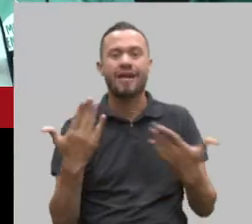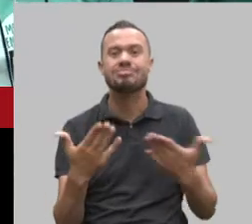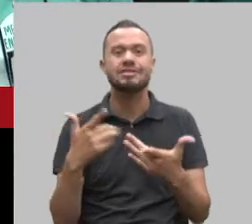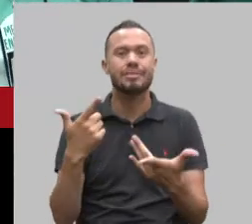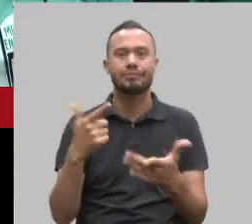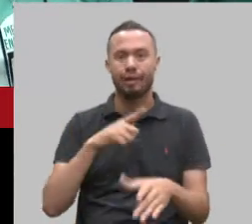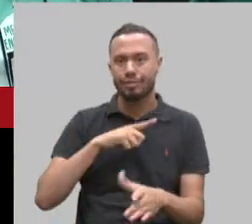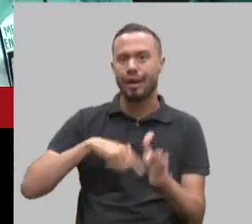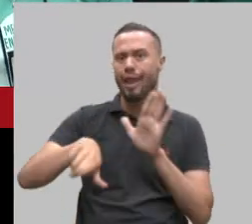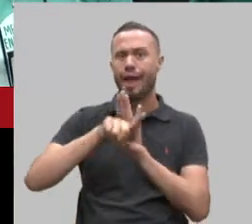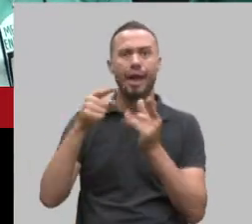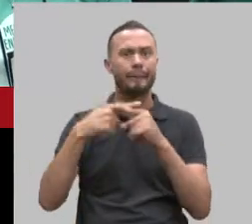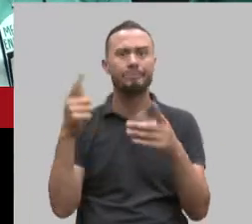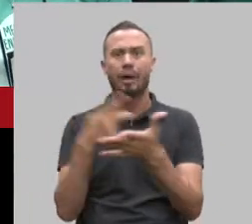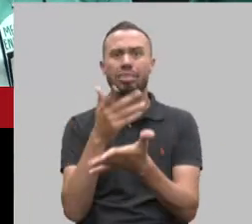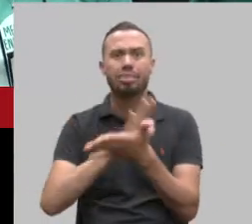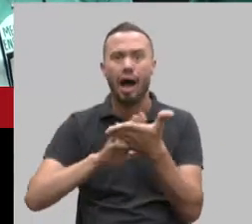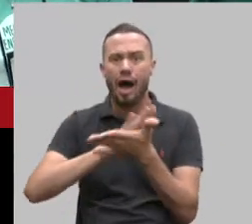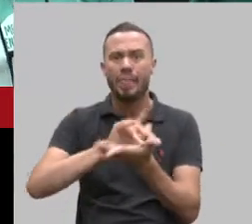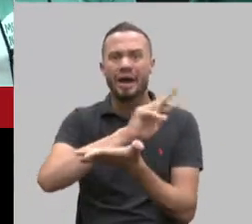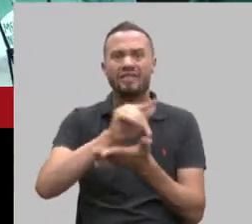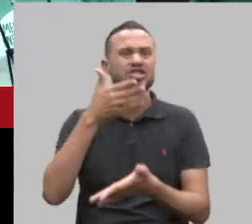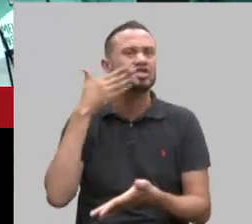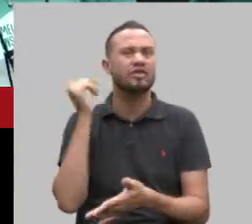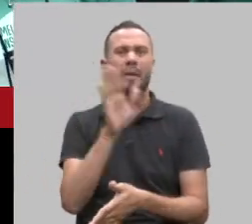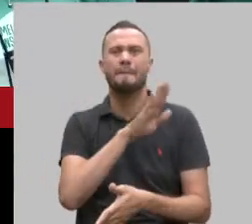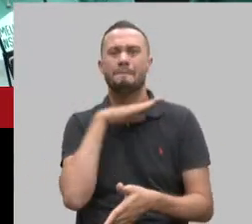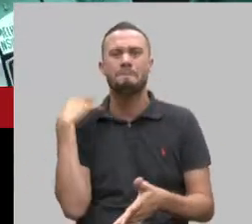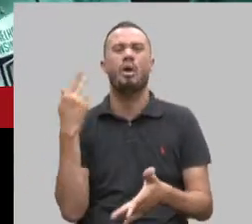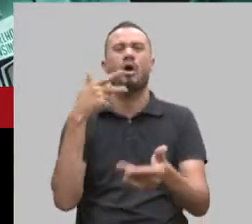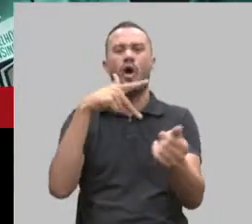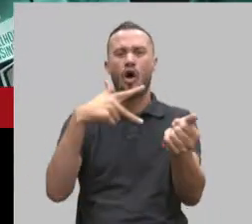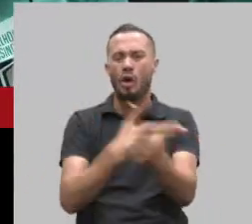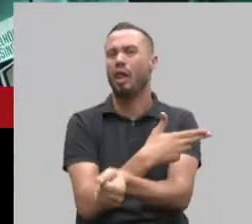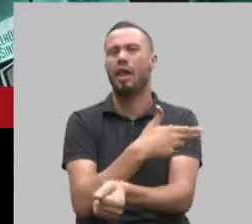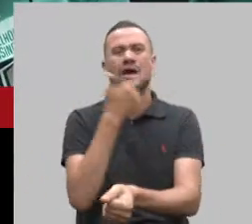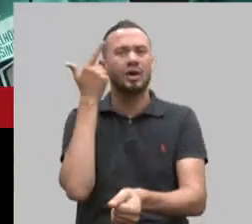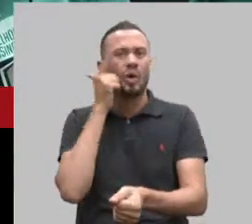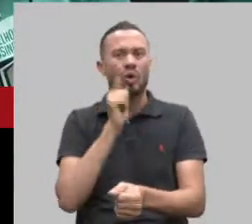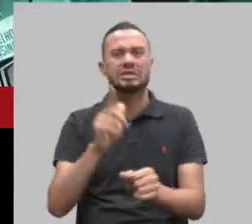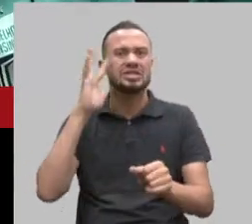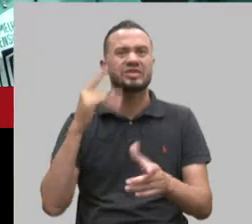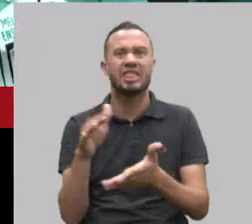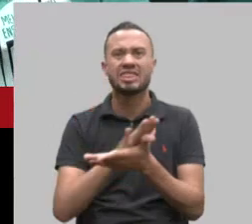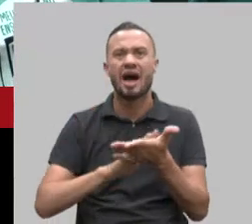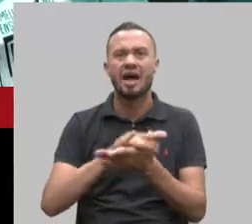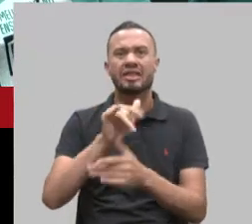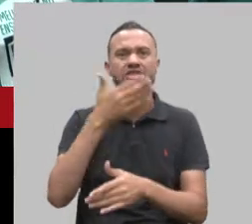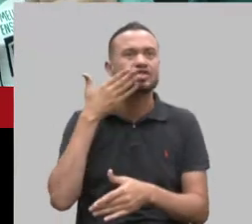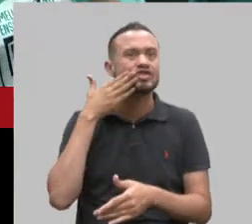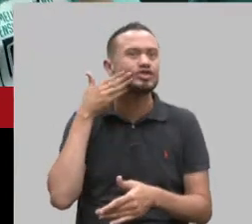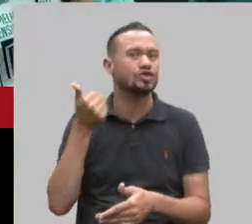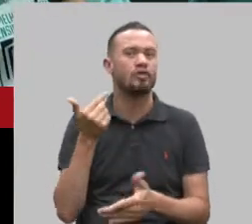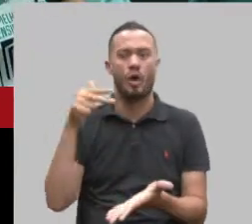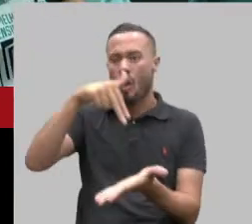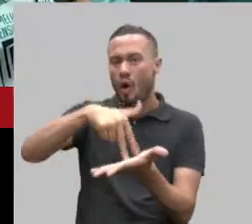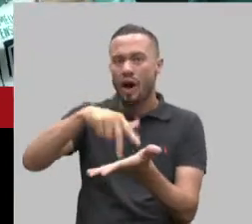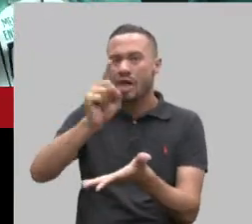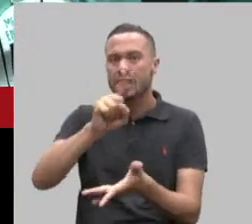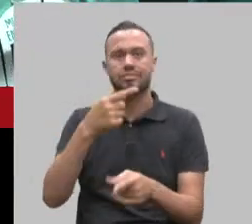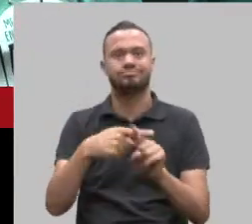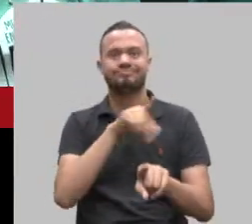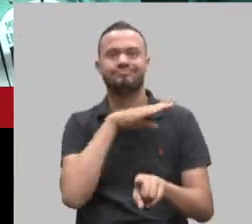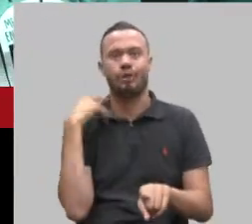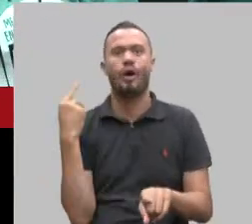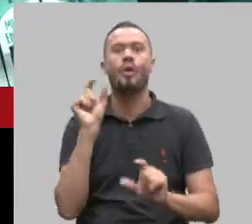quantos os nossos jovens vão continuar morrendo se cortando enquanto As Nossas ações não forem suficientes esses jovens a maioria deles não tá aqui é a nossa função representar